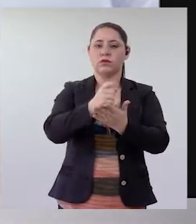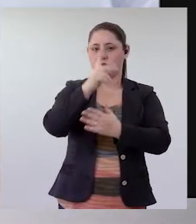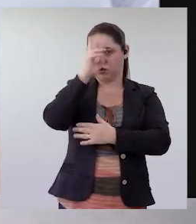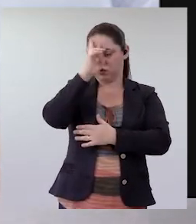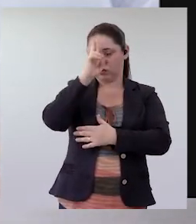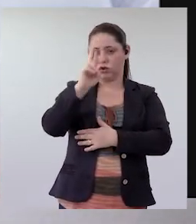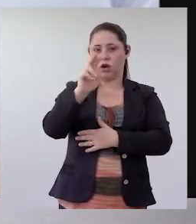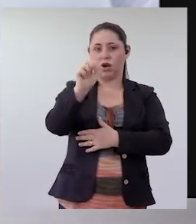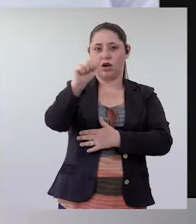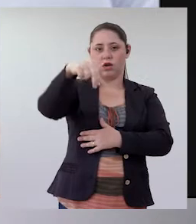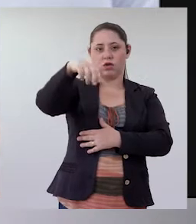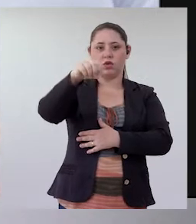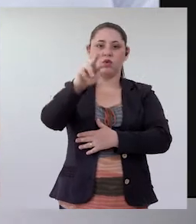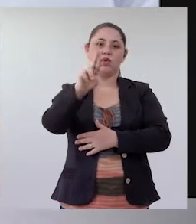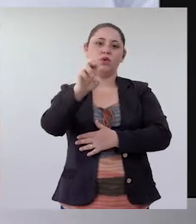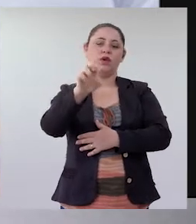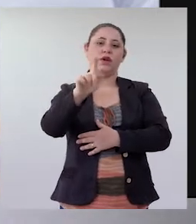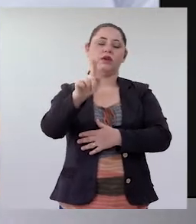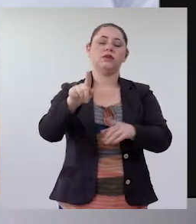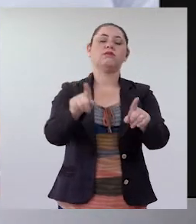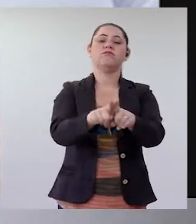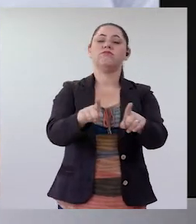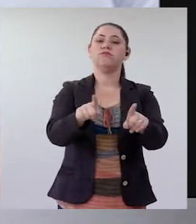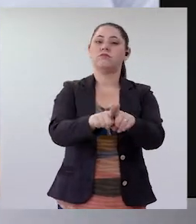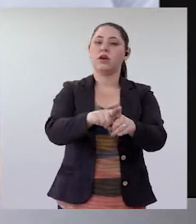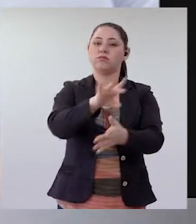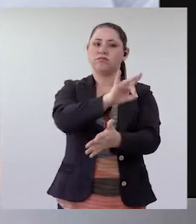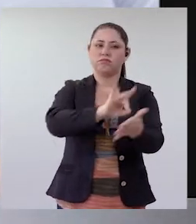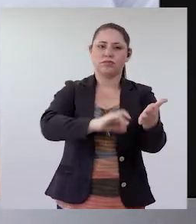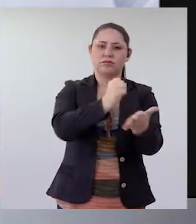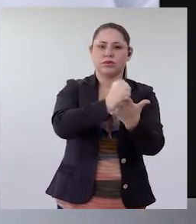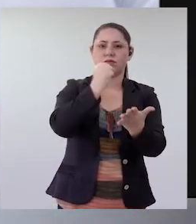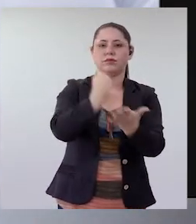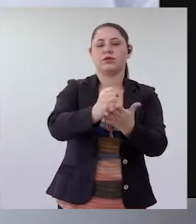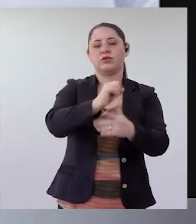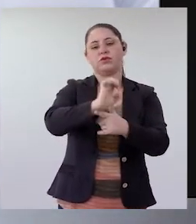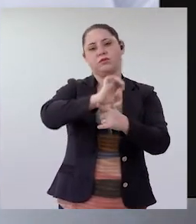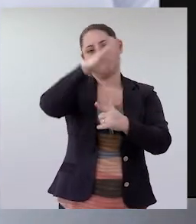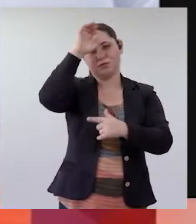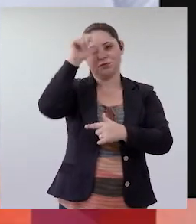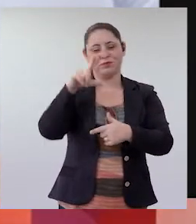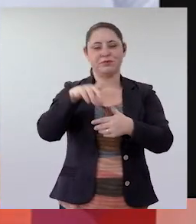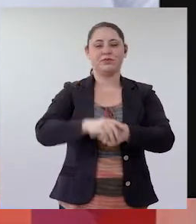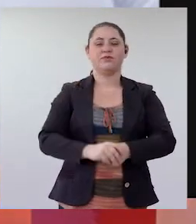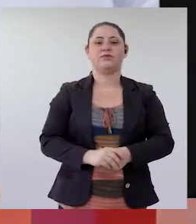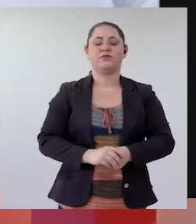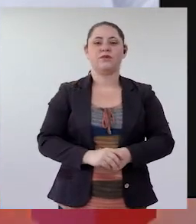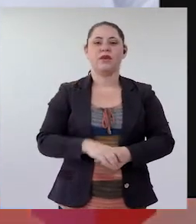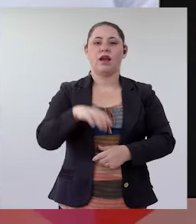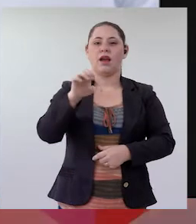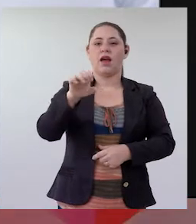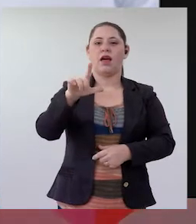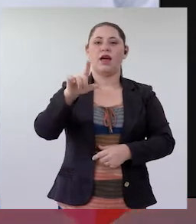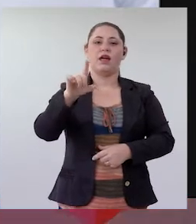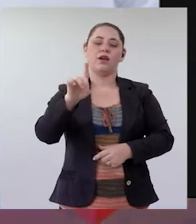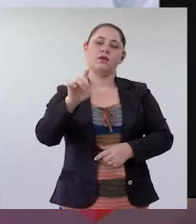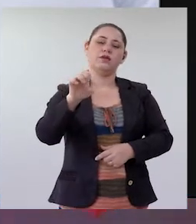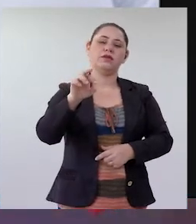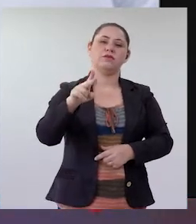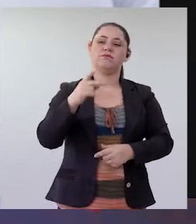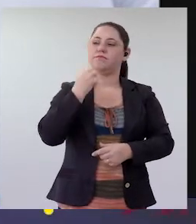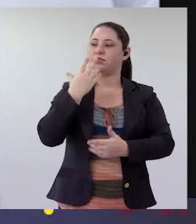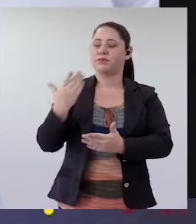diretor da ANOREG, Associação dos Notários e Registradores de Mato Grosso do Sul. Helder, seja muito